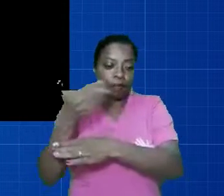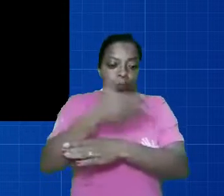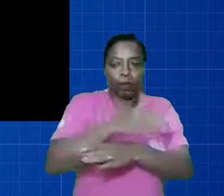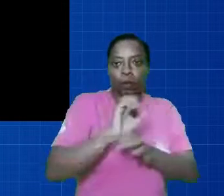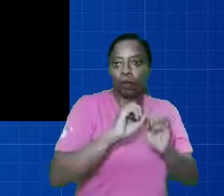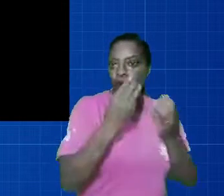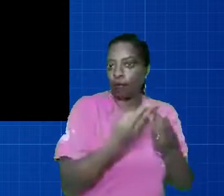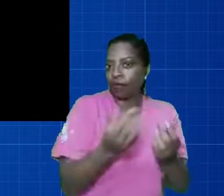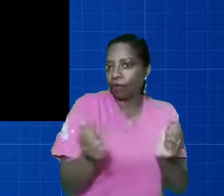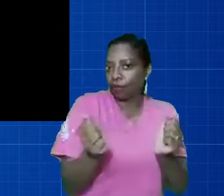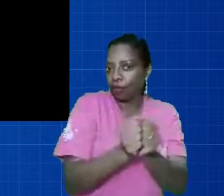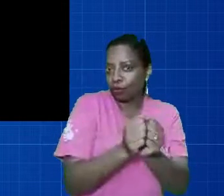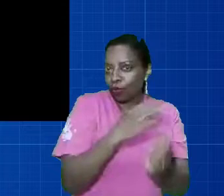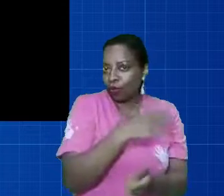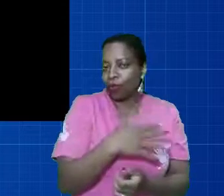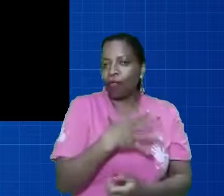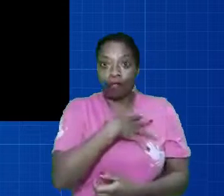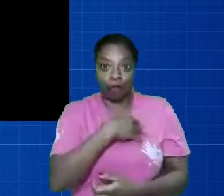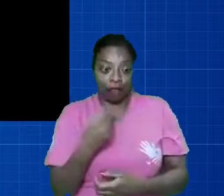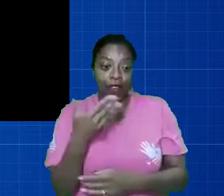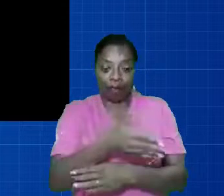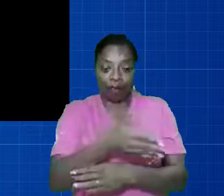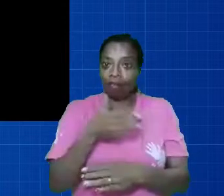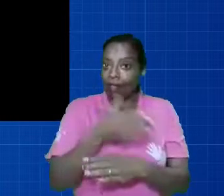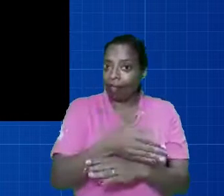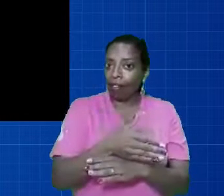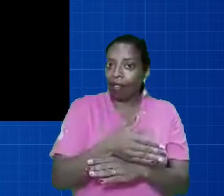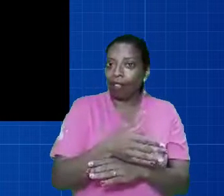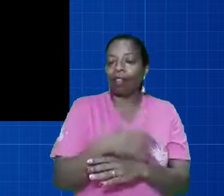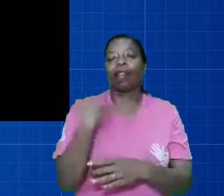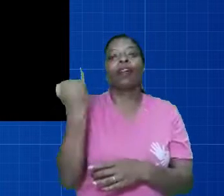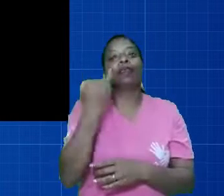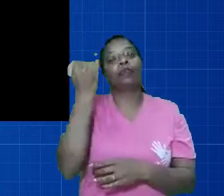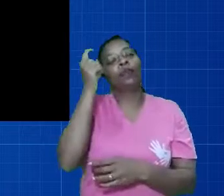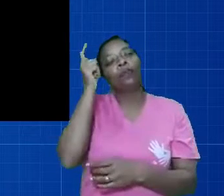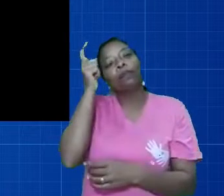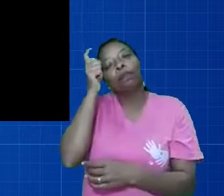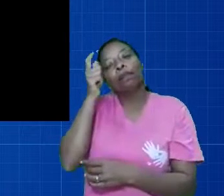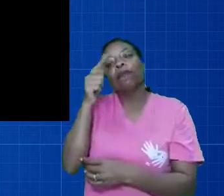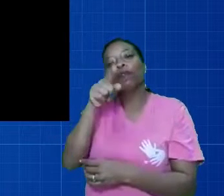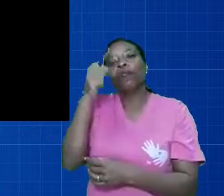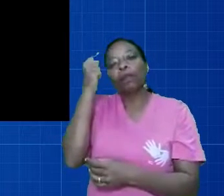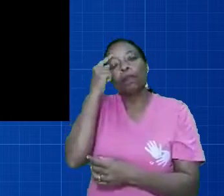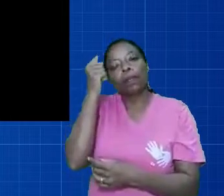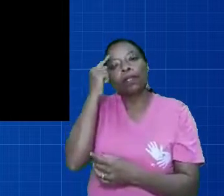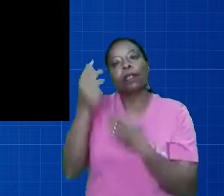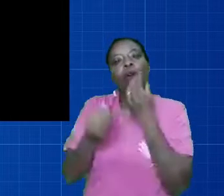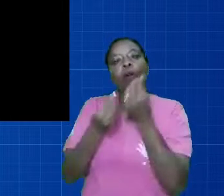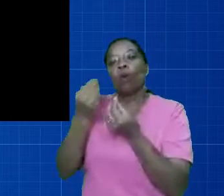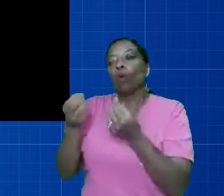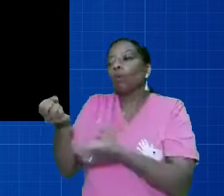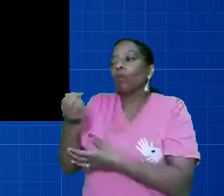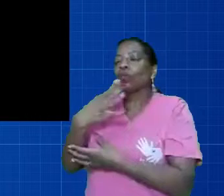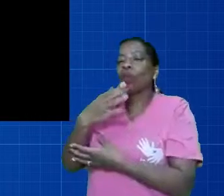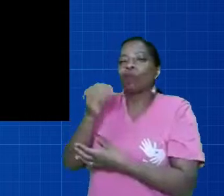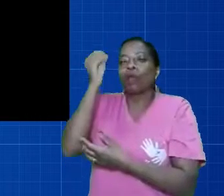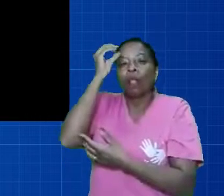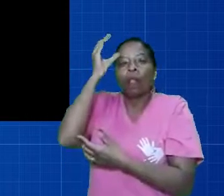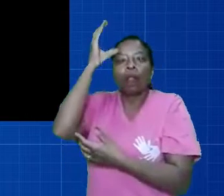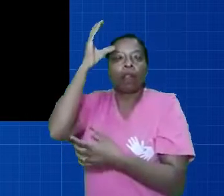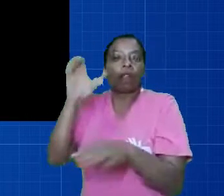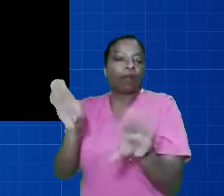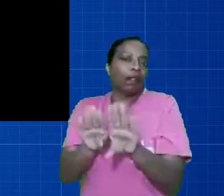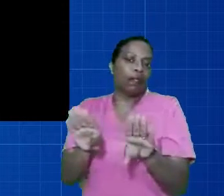né? É o quanto a gente pode incorporar a comunidade ali, né? Conhecer isso, saber que há um